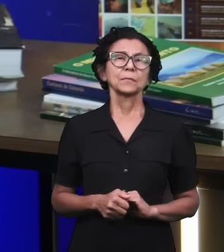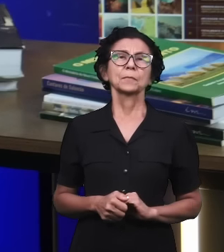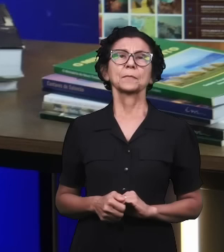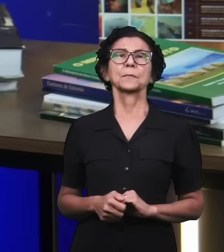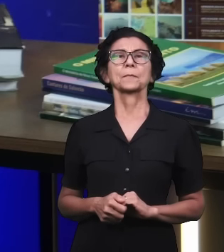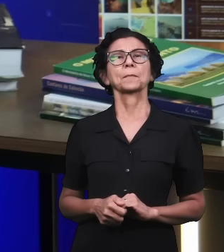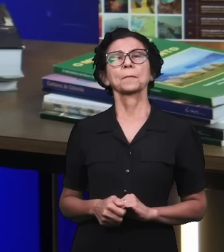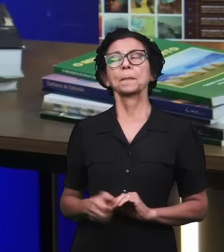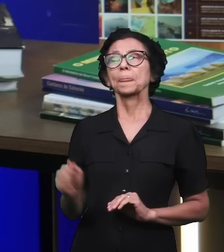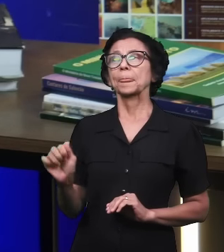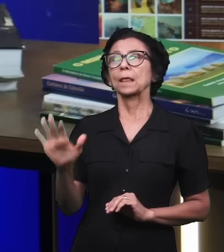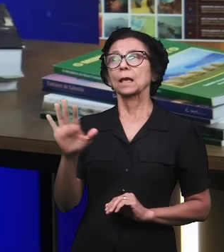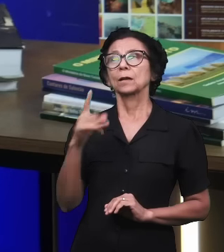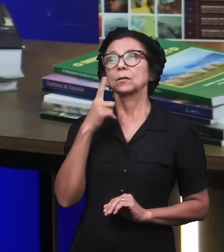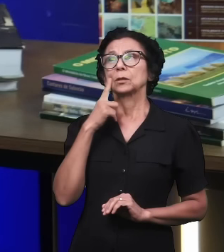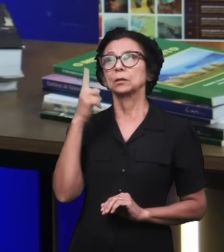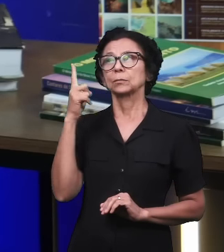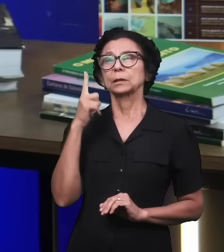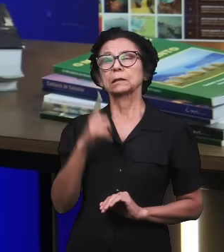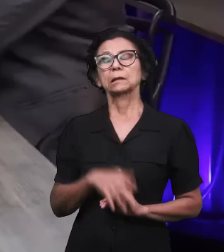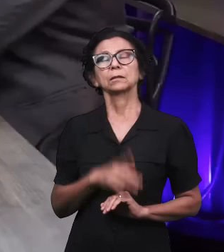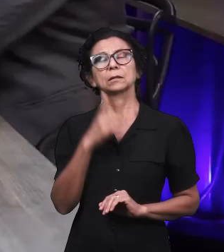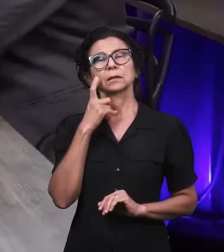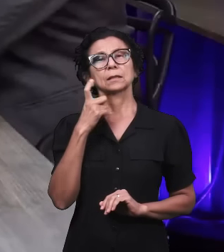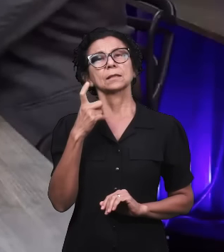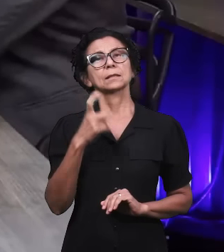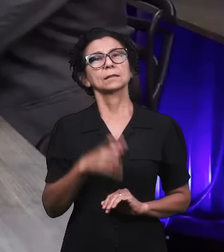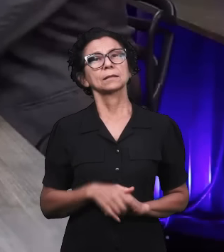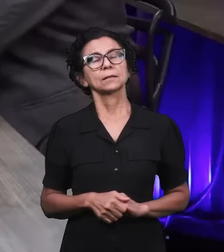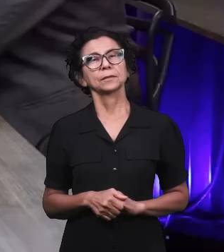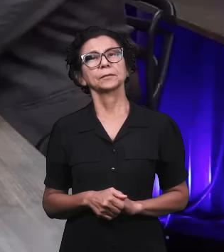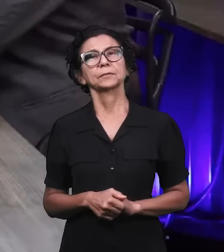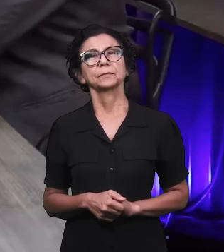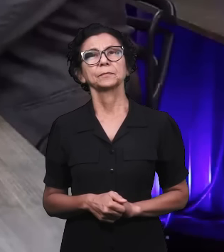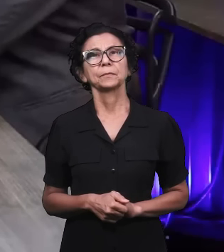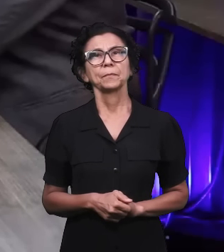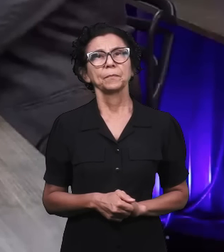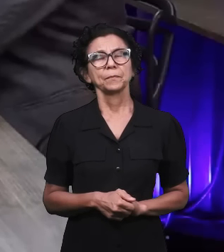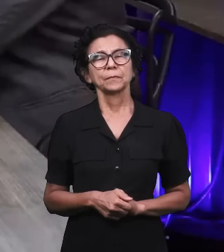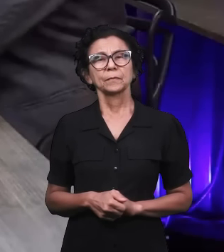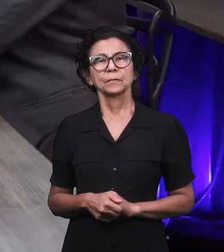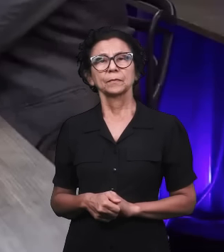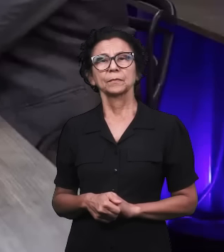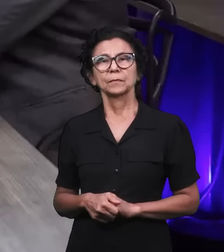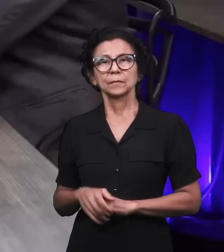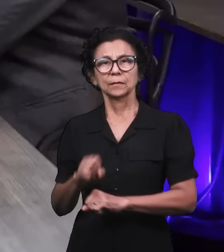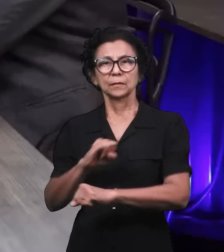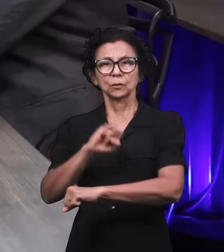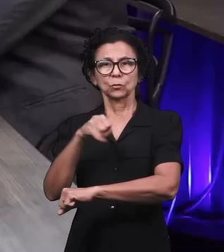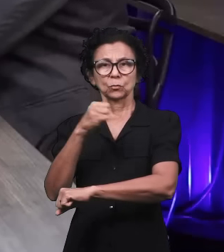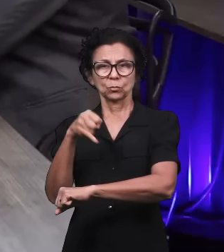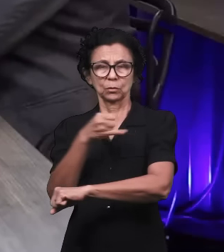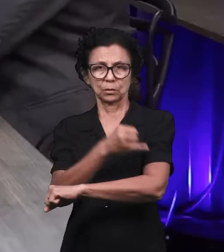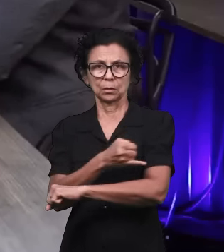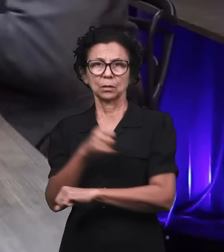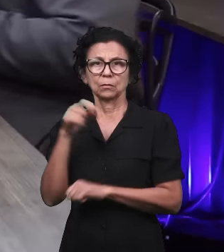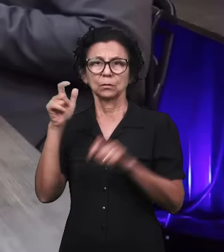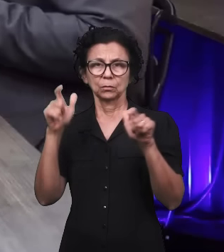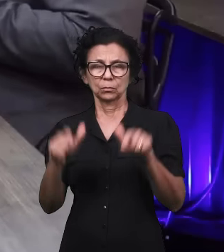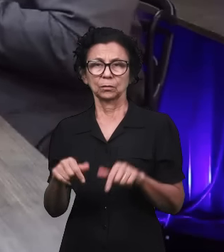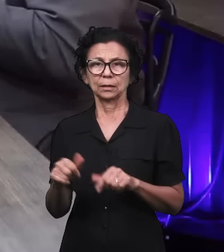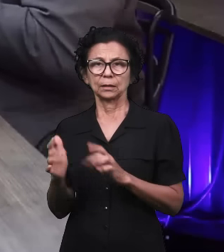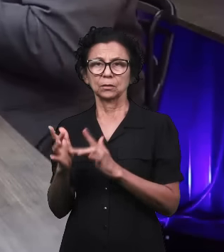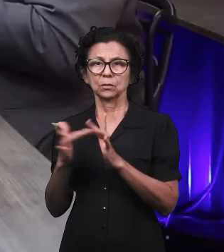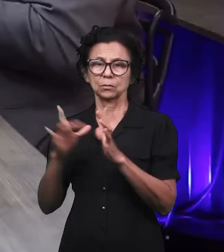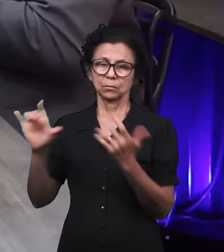né? Está até destacado ali o Rio Jordão, onde o Senhor Jesus se batizou. Quando nós olhamos lá no Velho